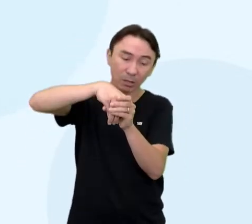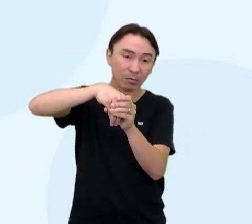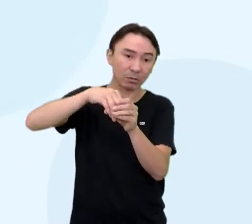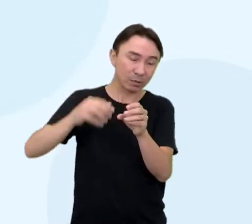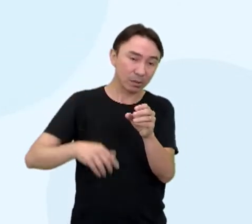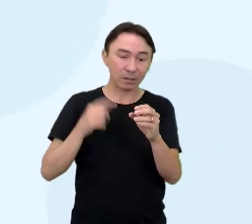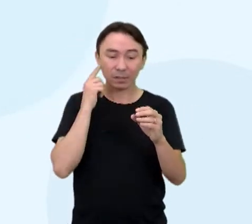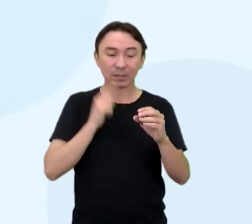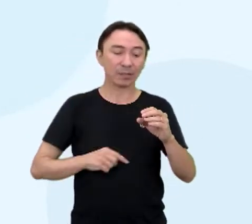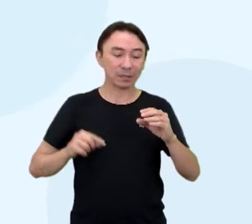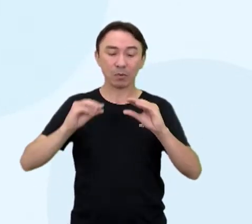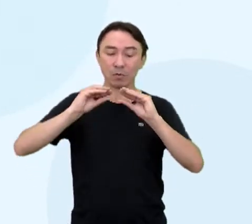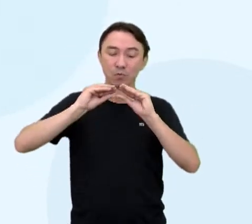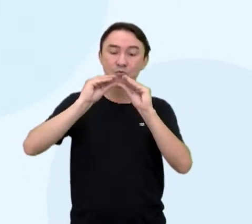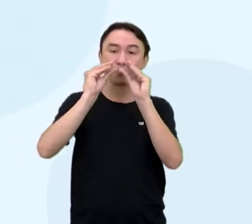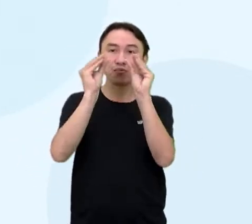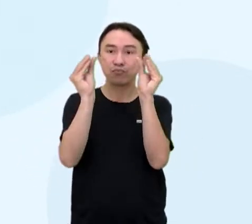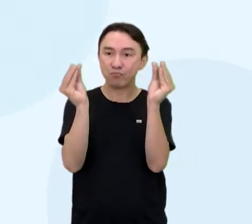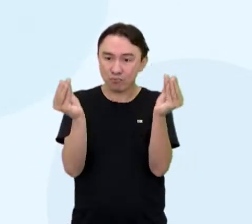da crosta terrestre.